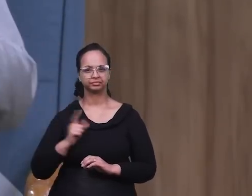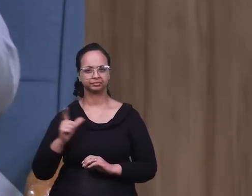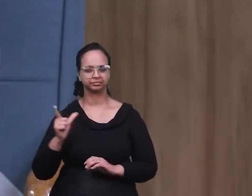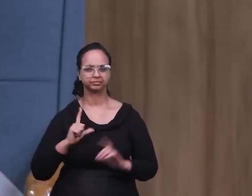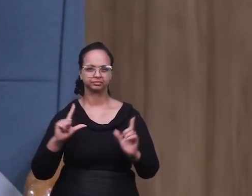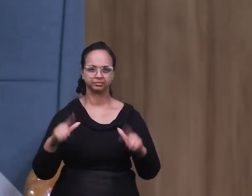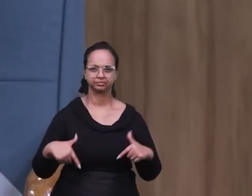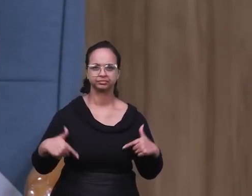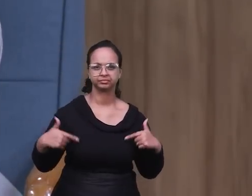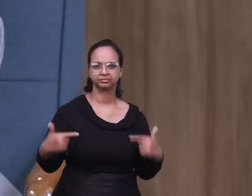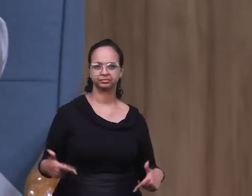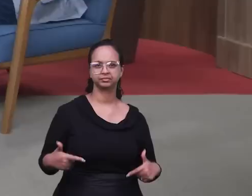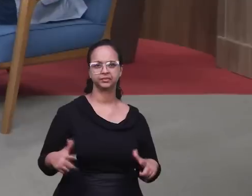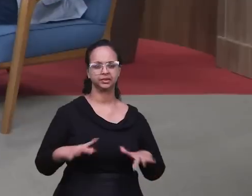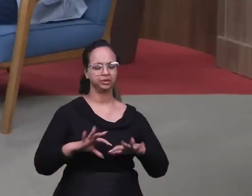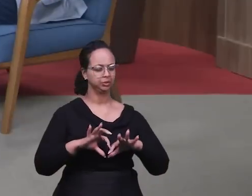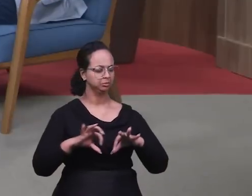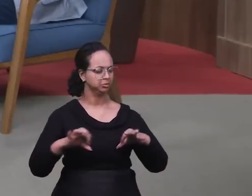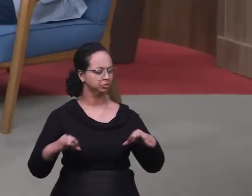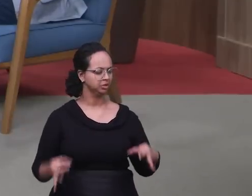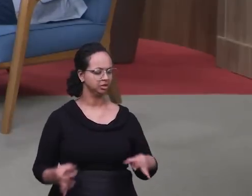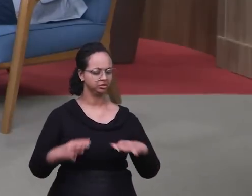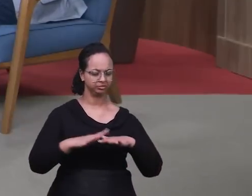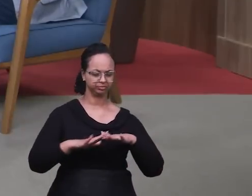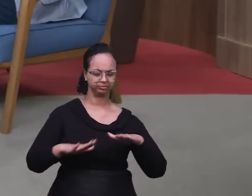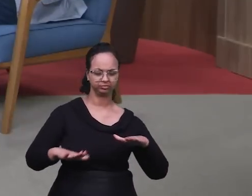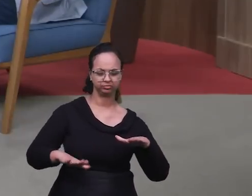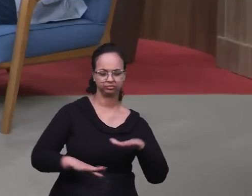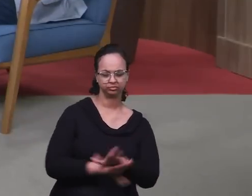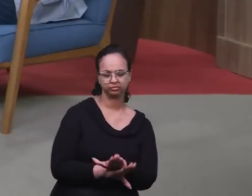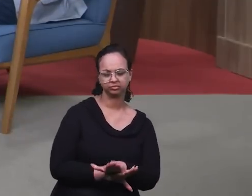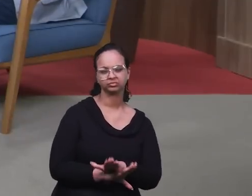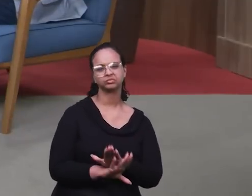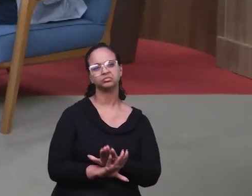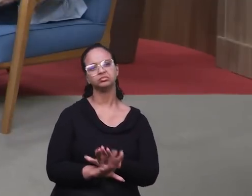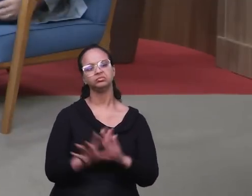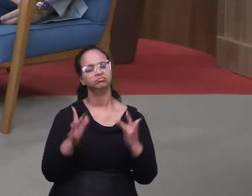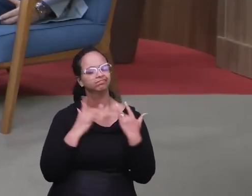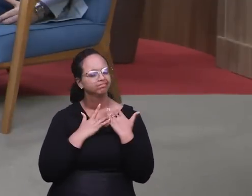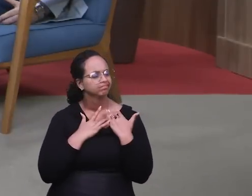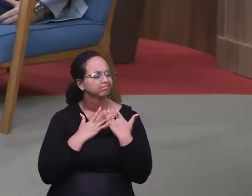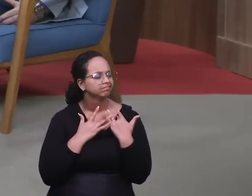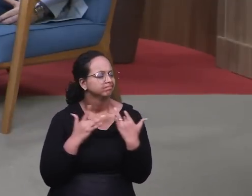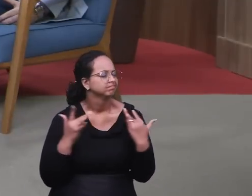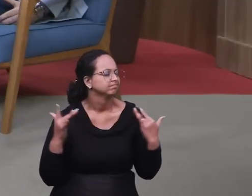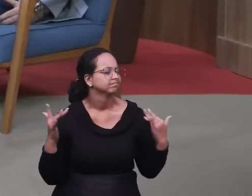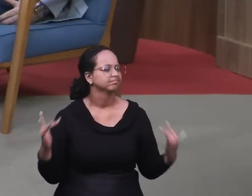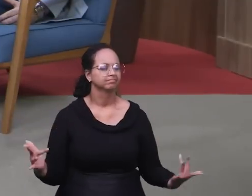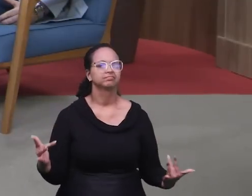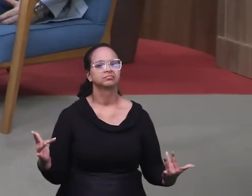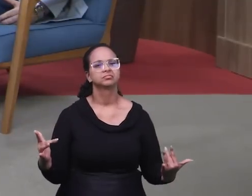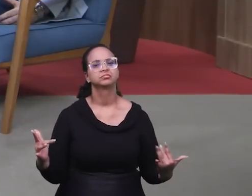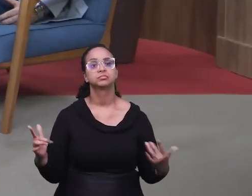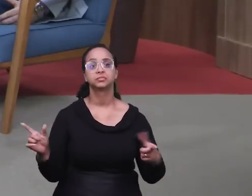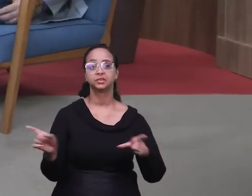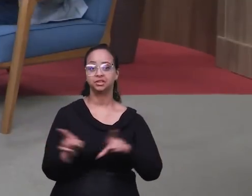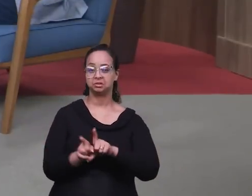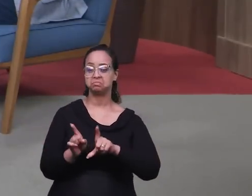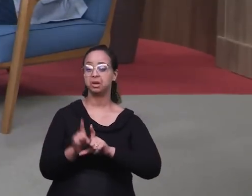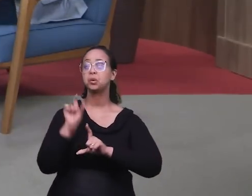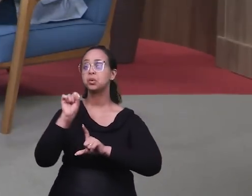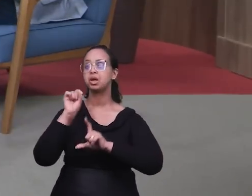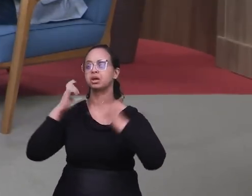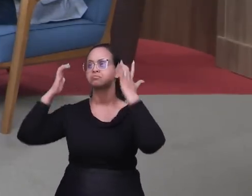de tudo isso que você falou, de humildade, de entrega, de renúncia, né? Abdicação